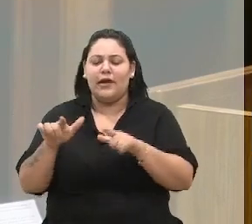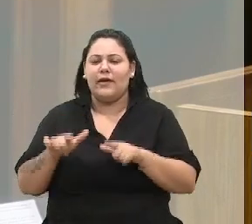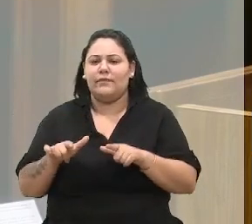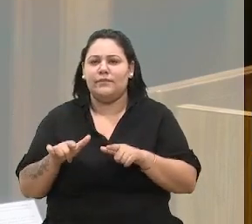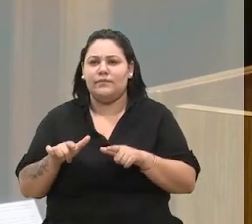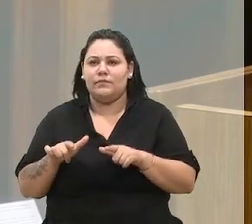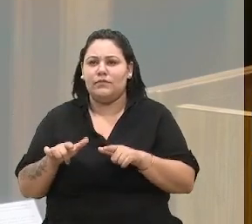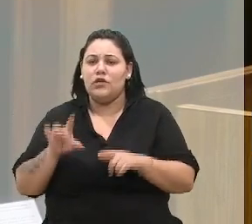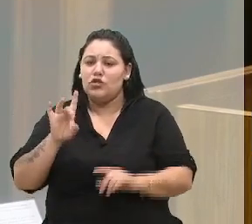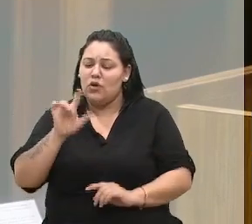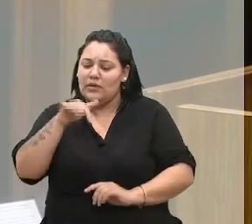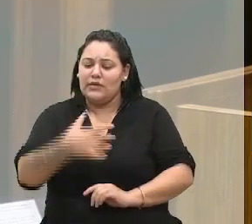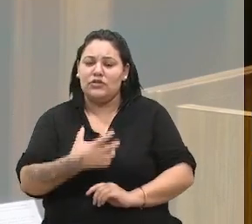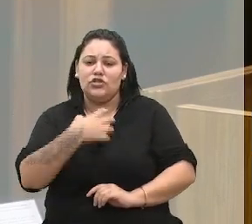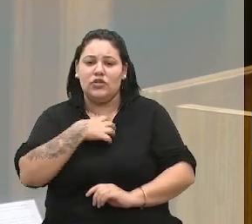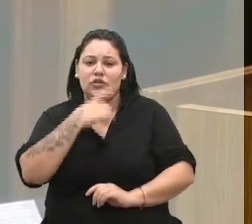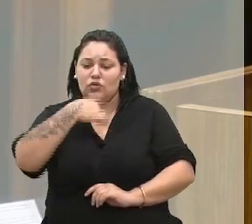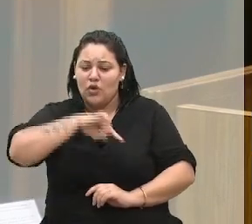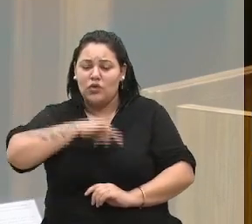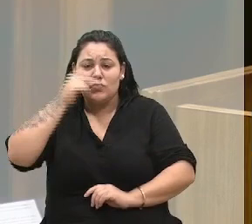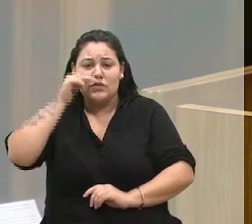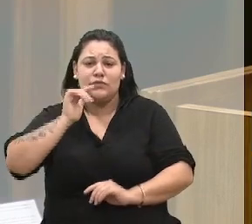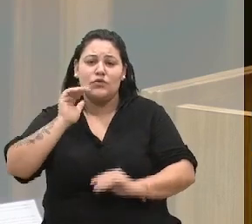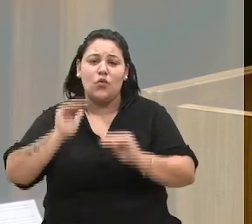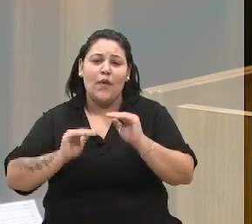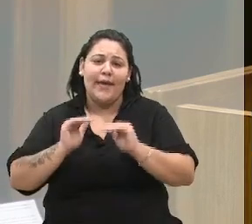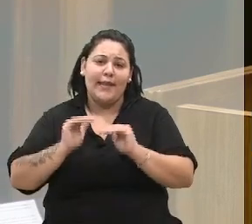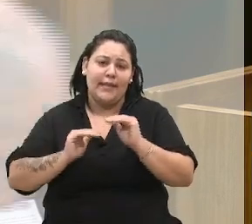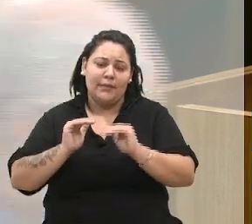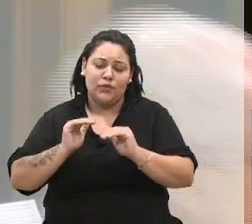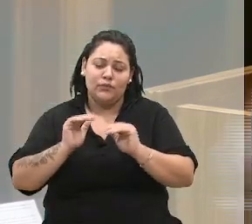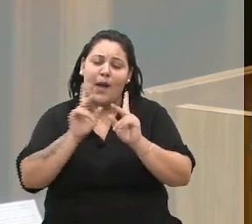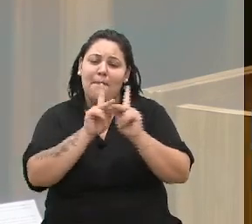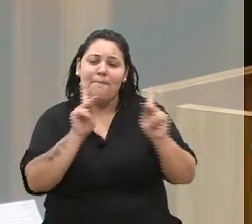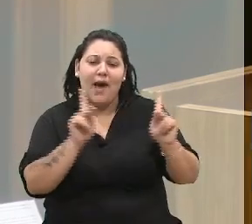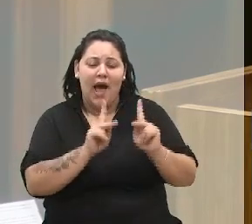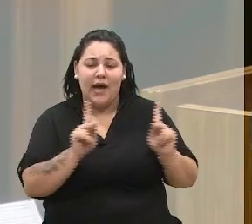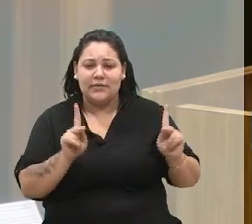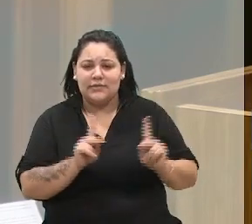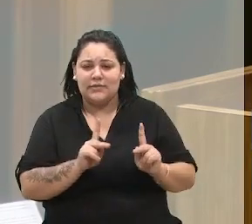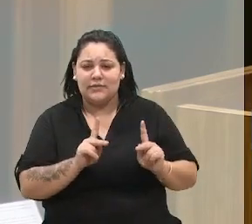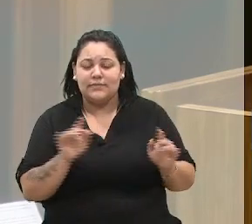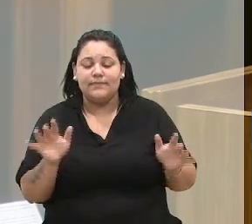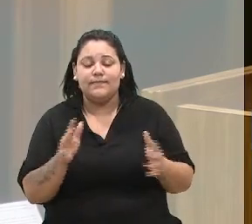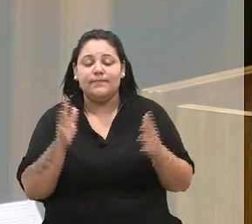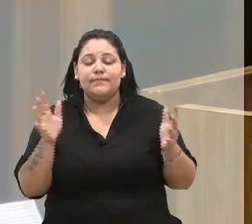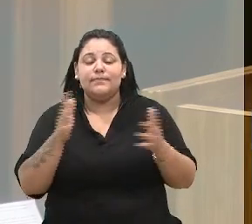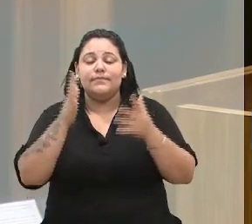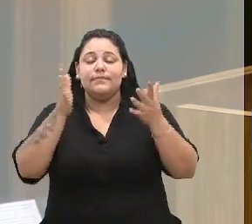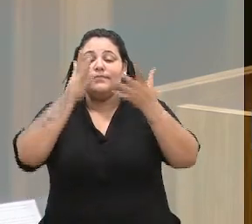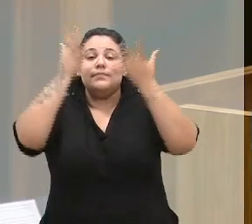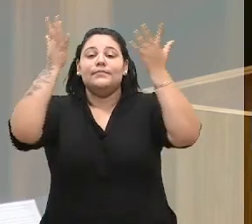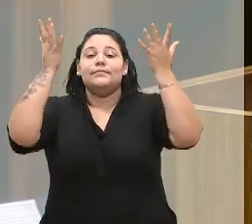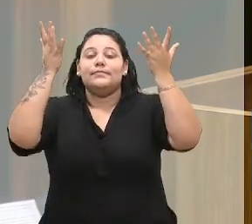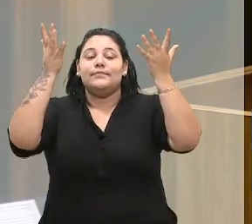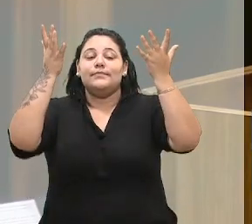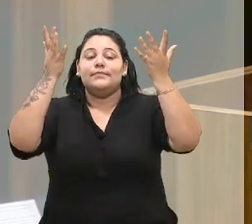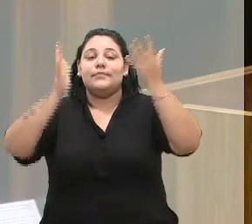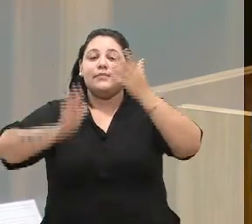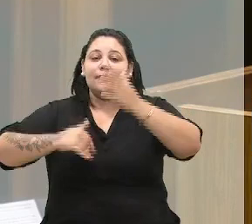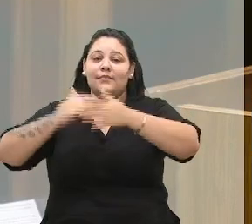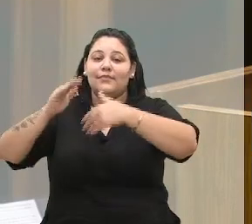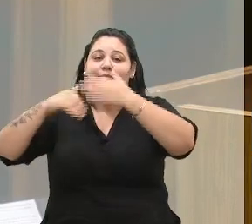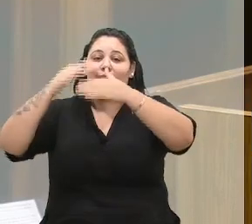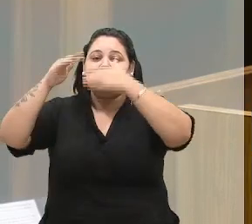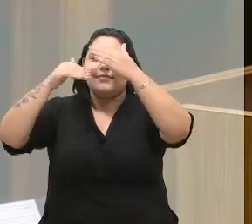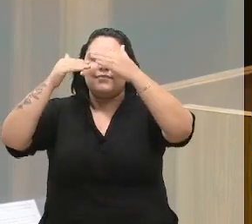Só dessa forma aqui nós conseguiremos o equilíbrio, a paz e a harmonia e o crescimento. E quem sabe um dia,